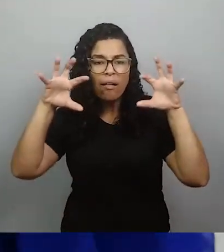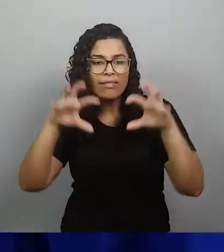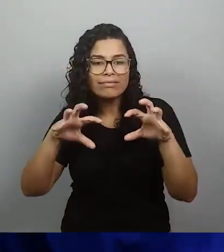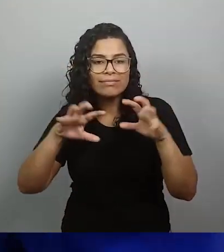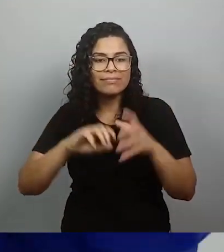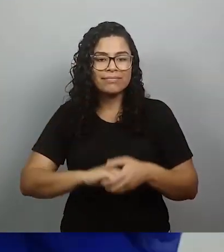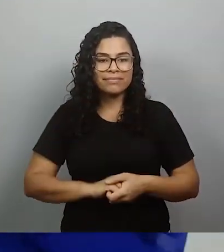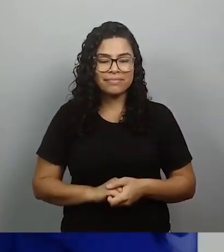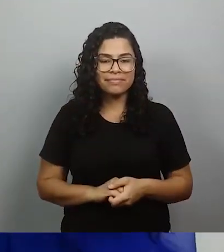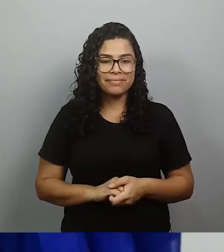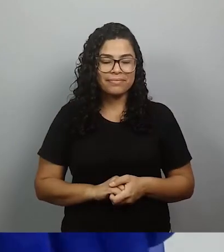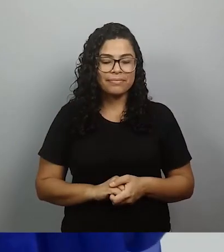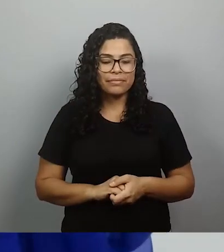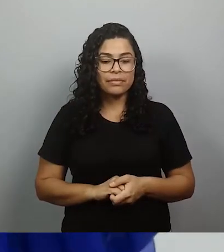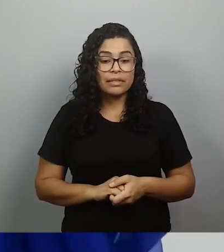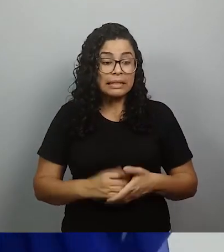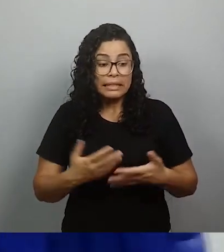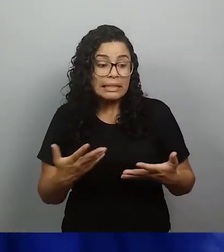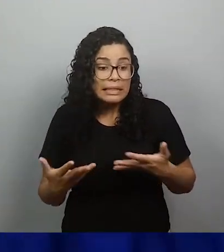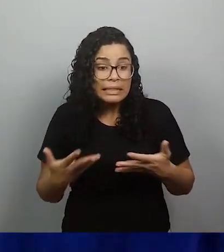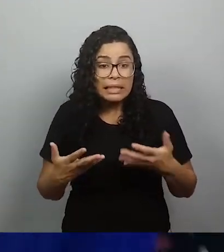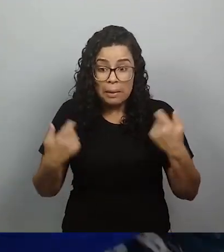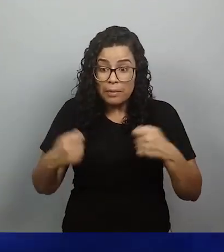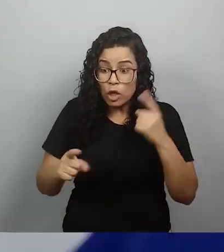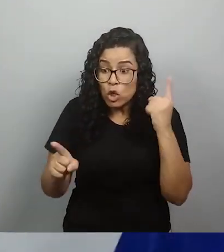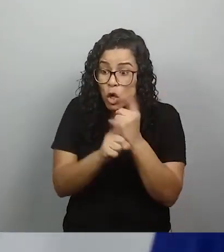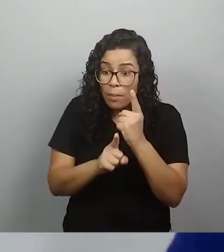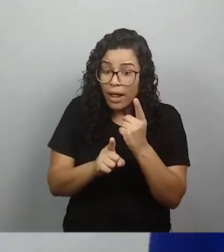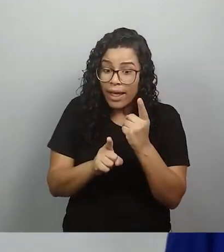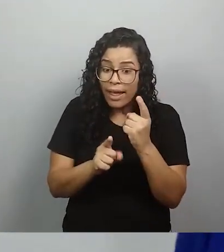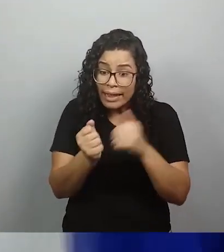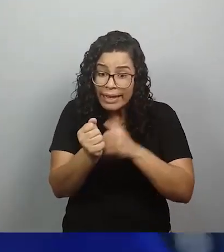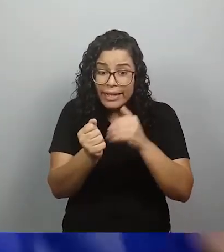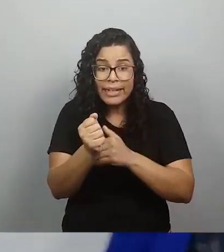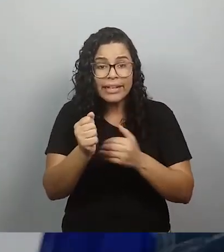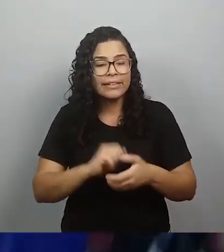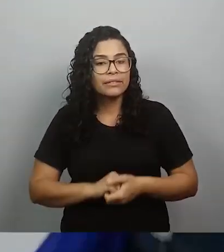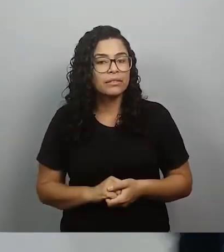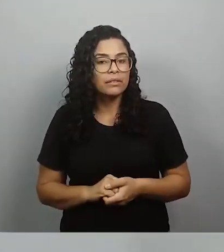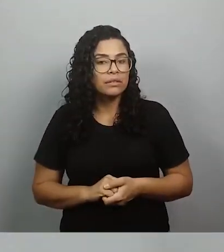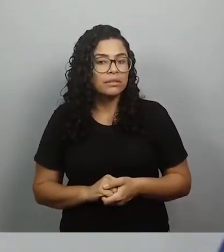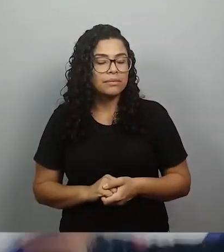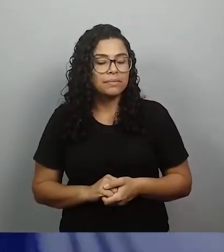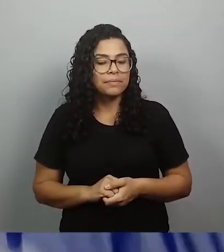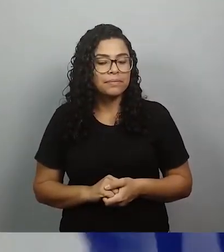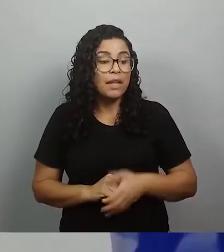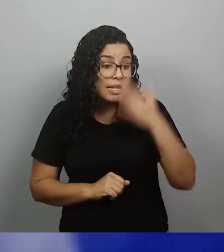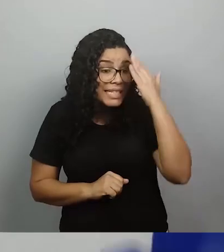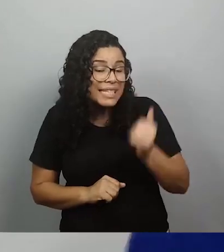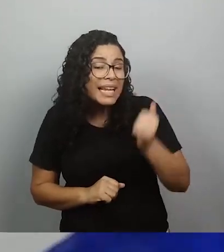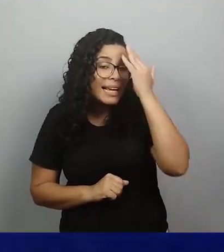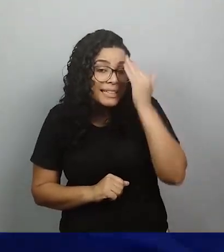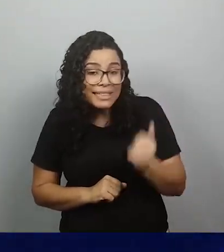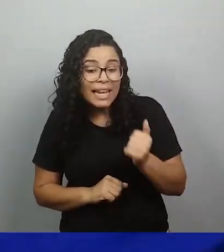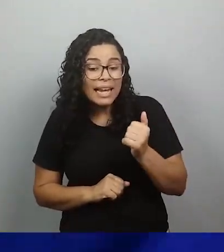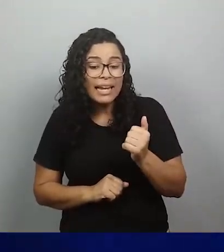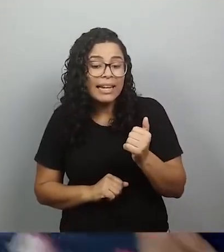monstro. Decifra o enigma! É a floresta de bambus, Lê. Eu